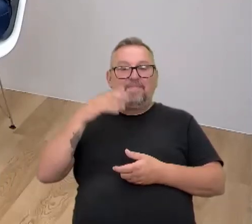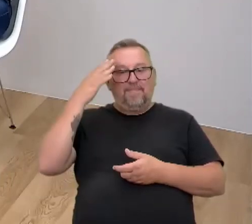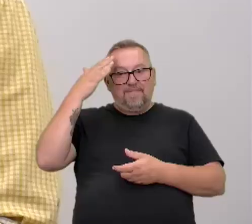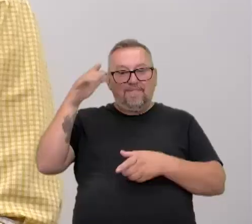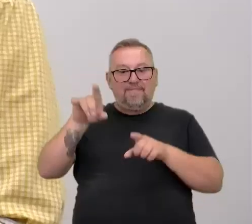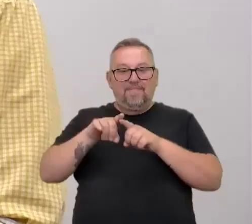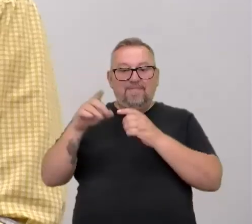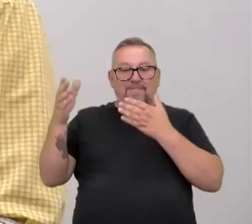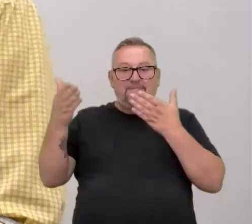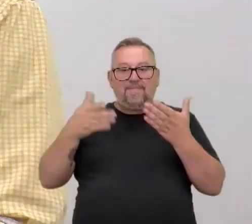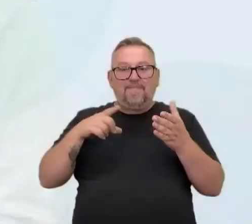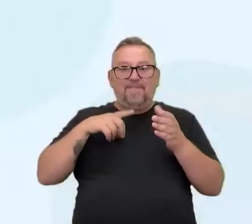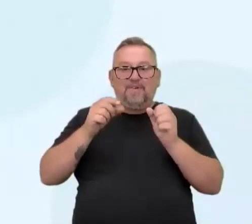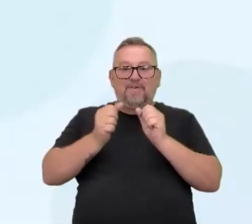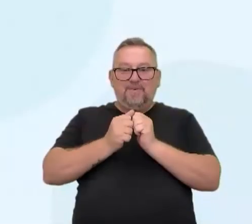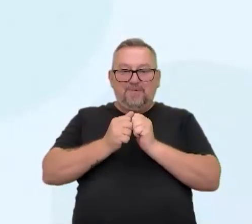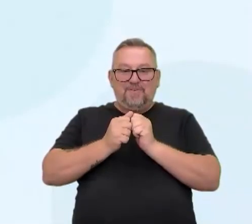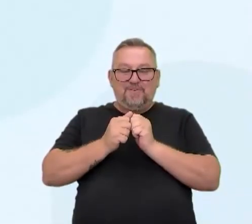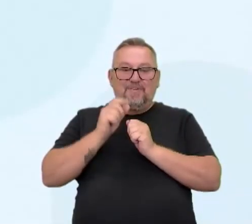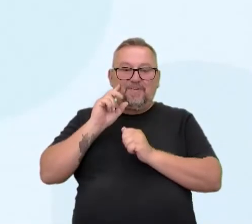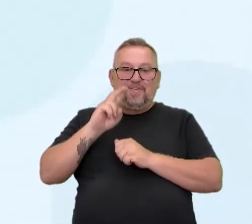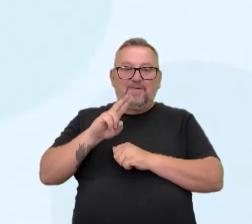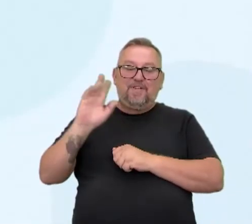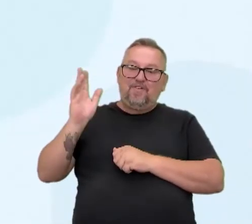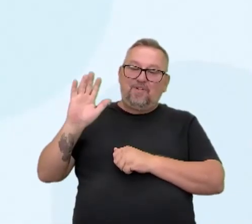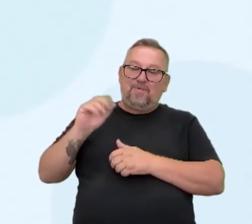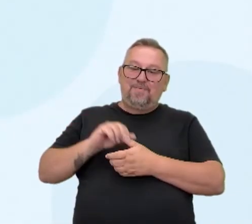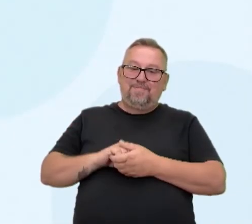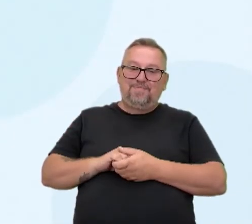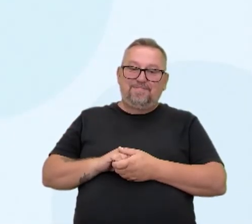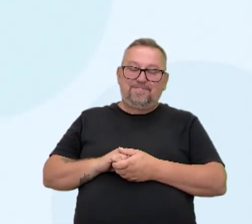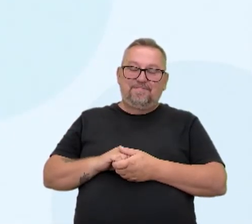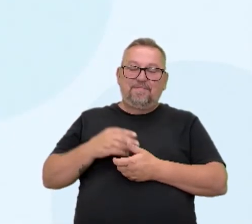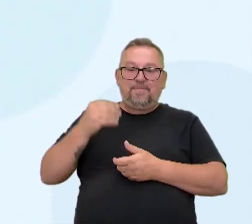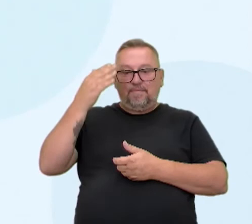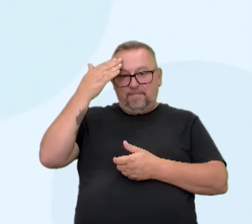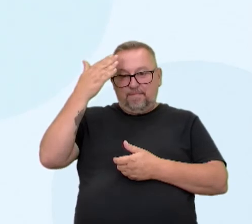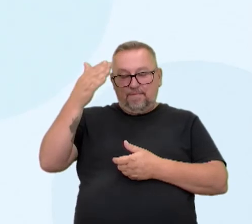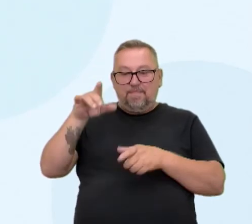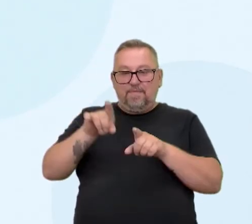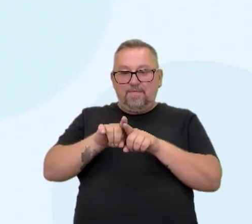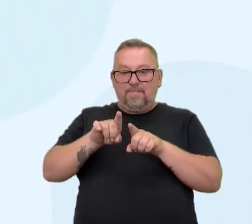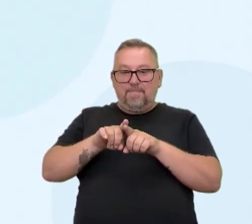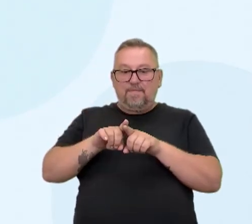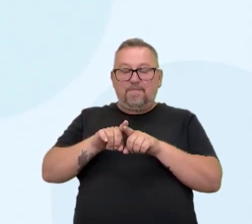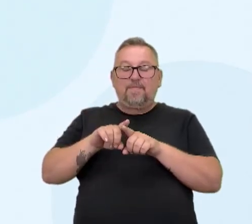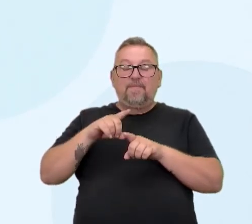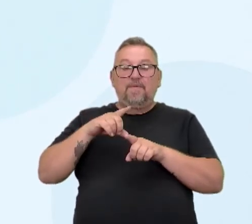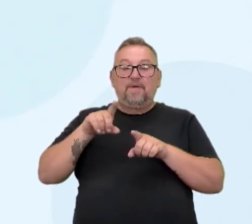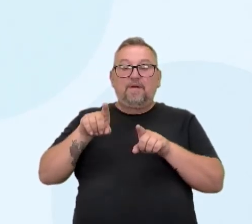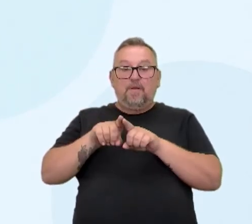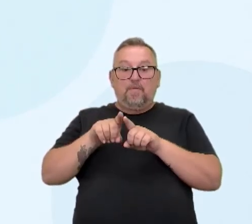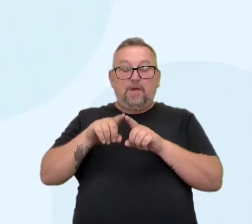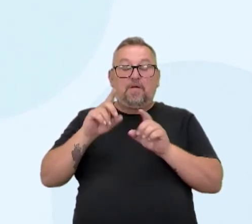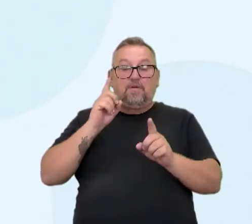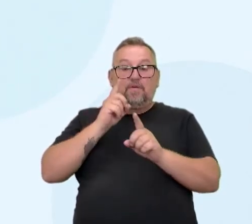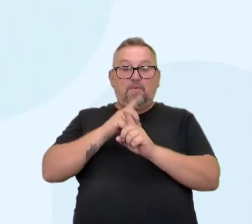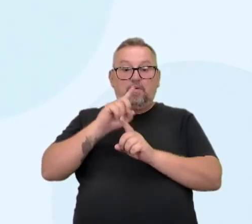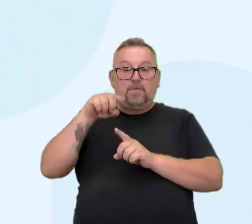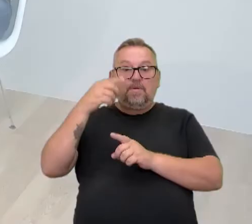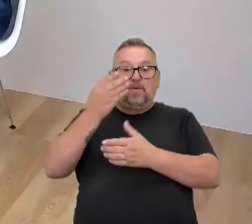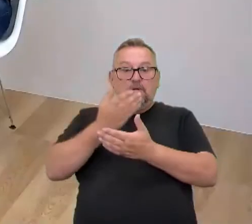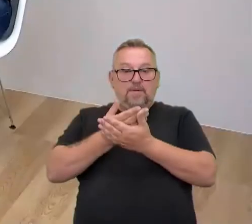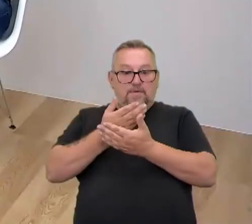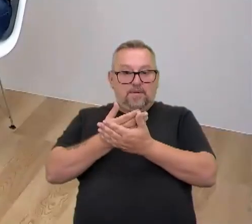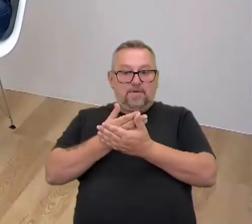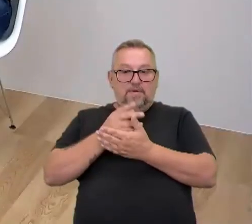o convite. Tamo junto, obrigado pela parceria. Tchau, gente. Gente, muito obrigada, Guerreiro. Gente, a gente se encontra aí na nossa